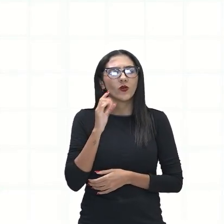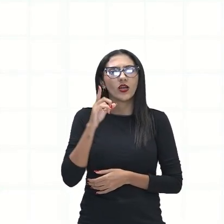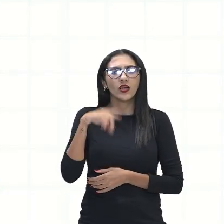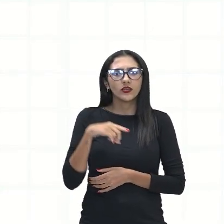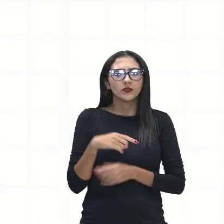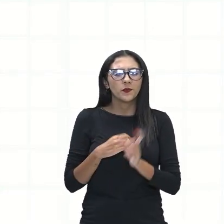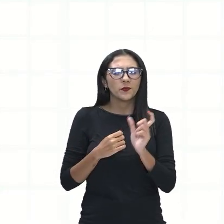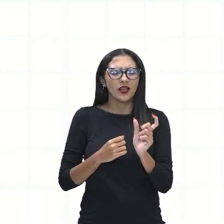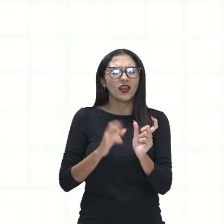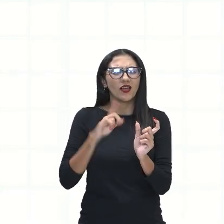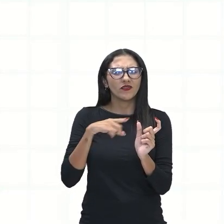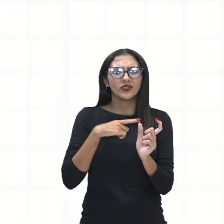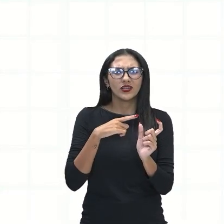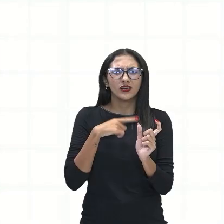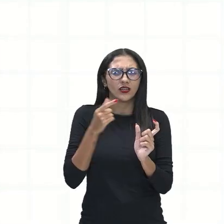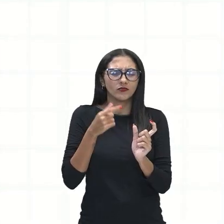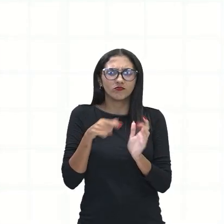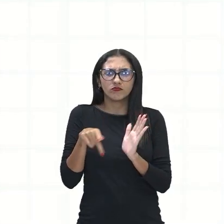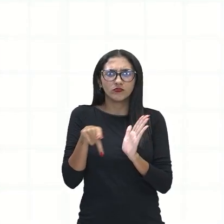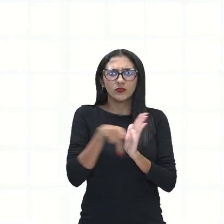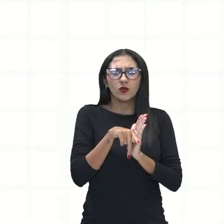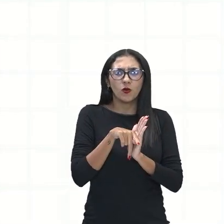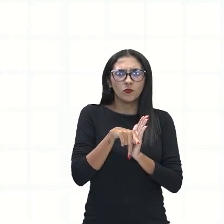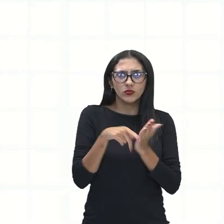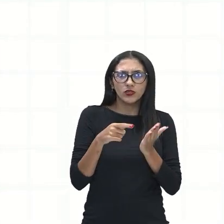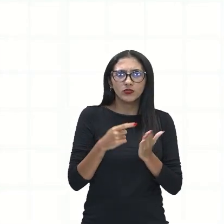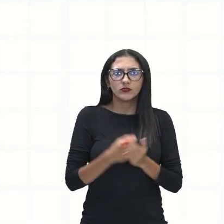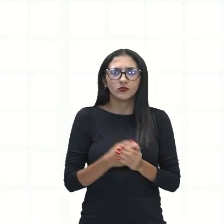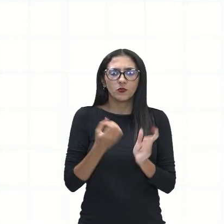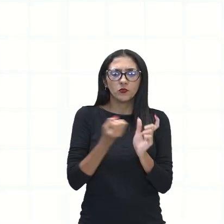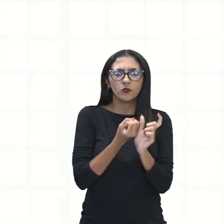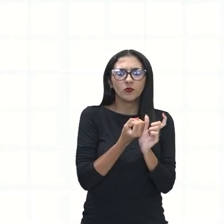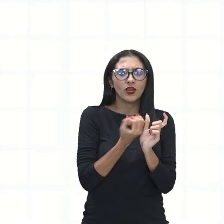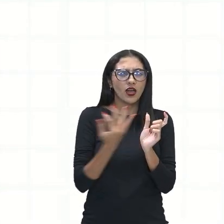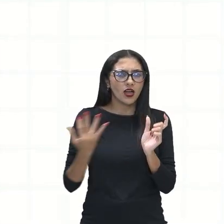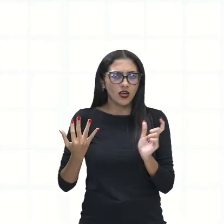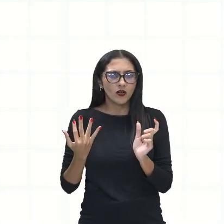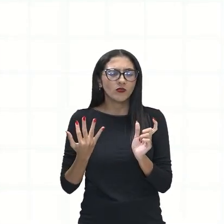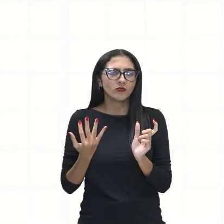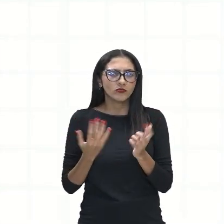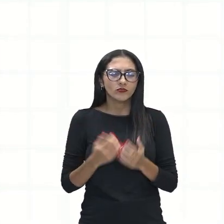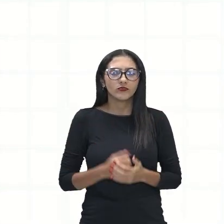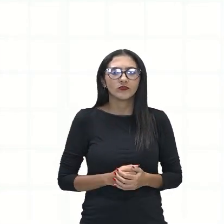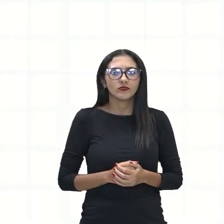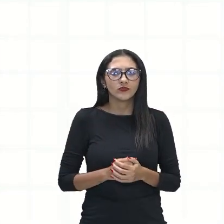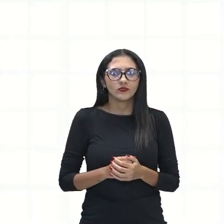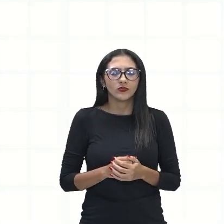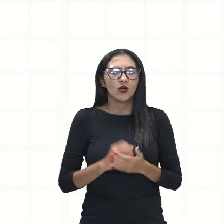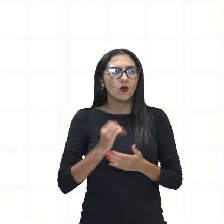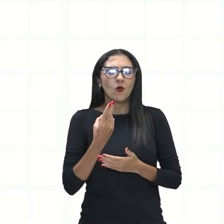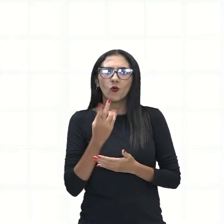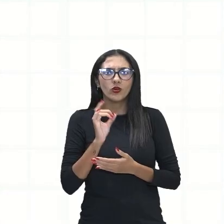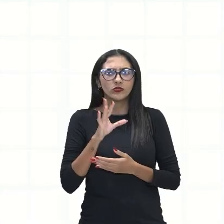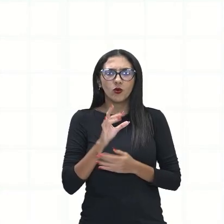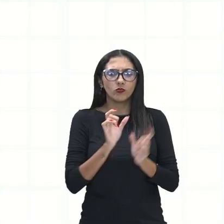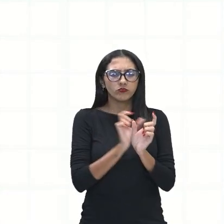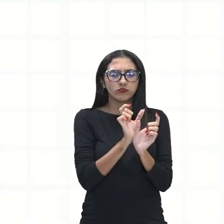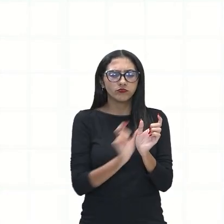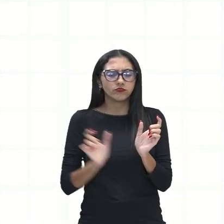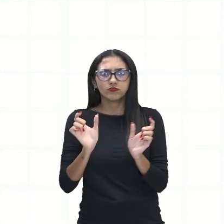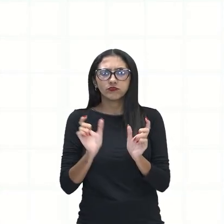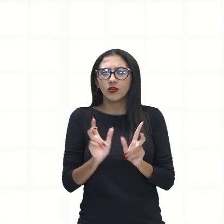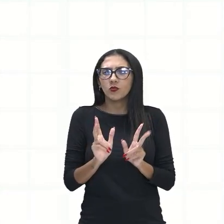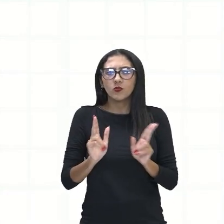uma palavra pronta para o plural, é irregular? Ou você acha que se escreve do mesmo jeito no